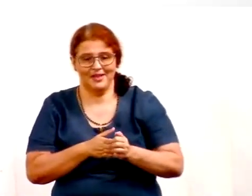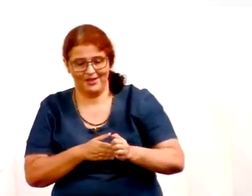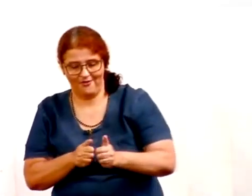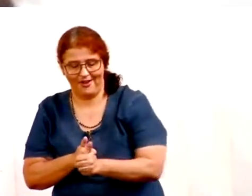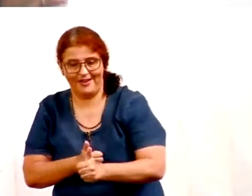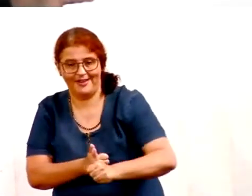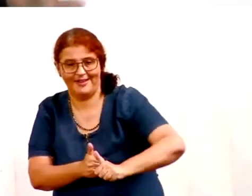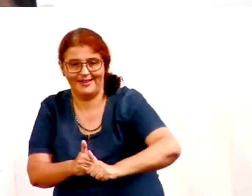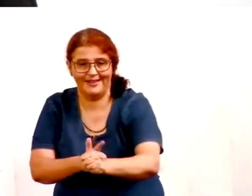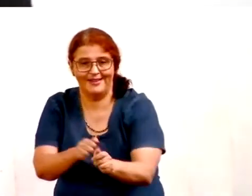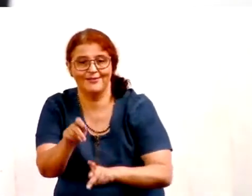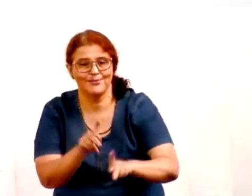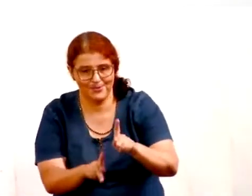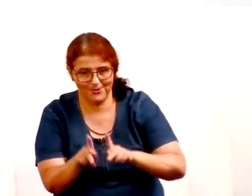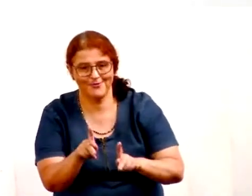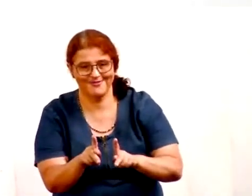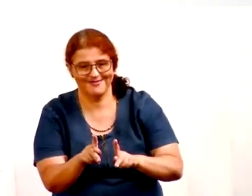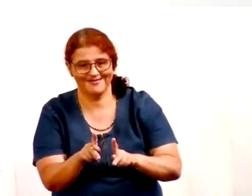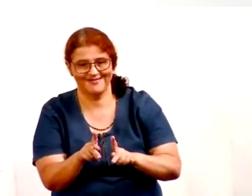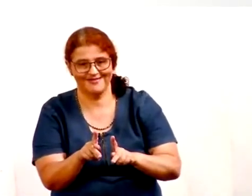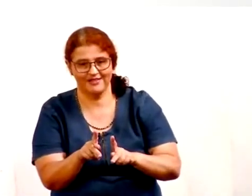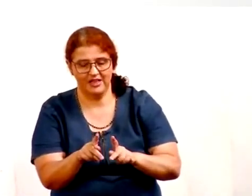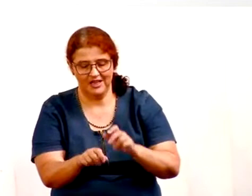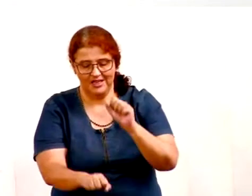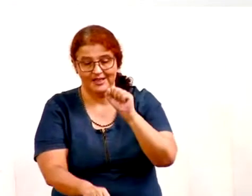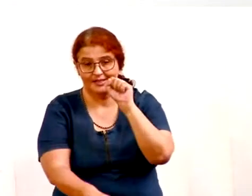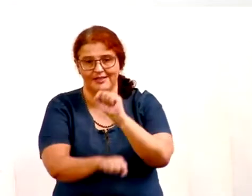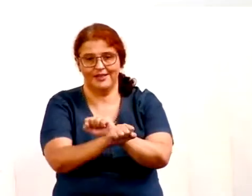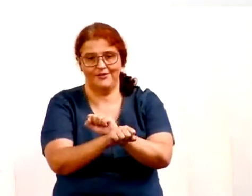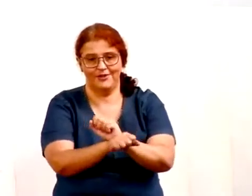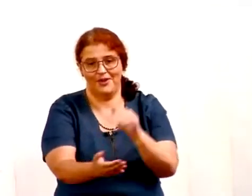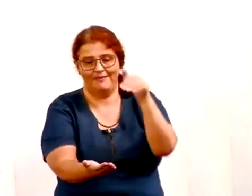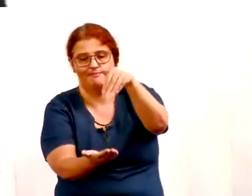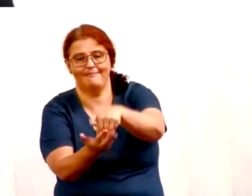da escravidão para a liberdade,